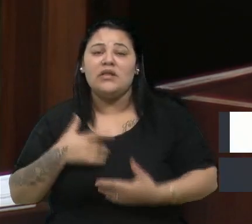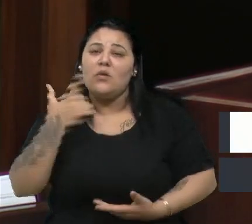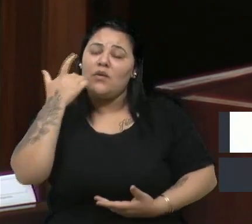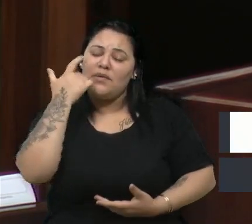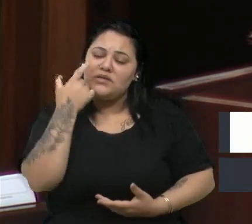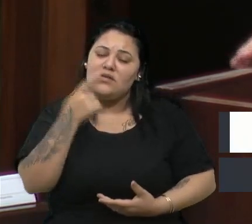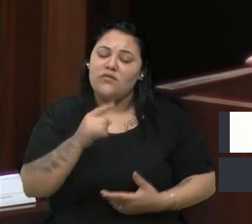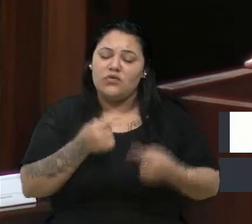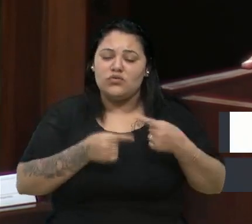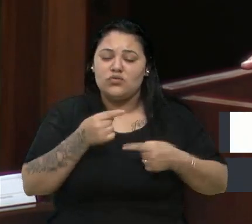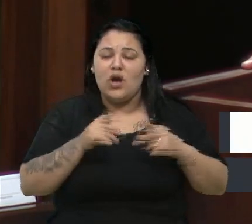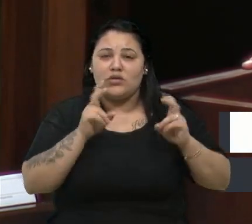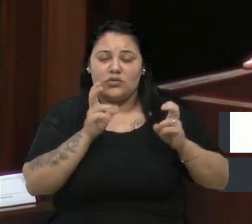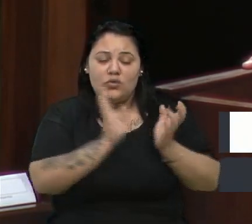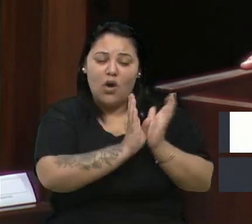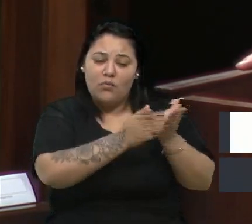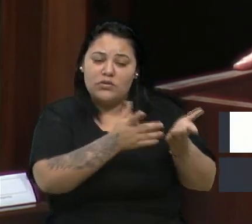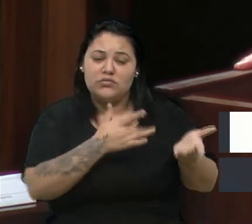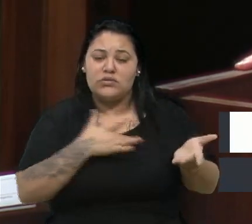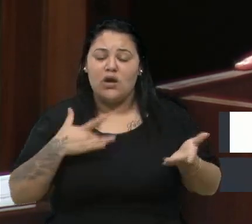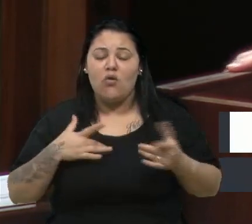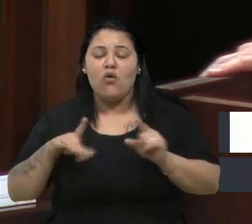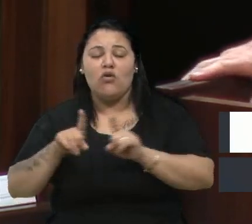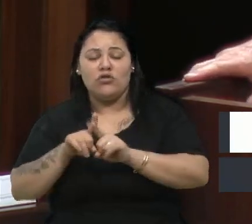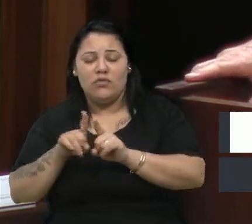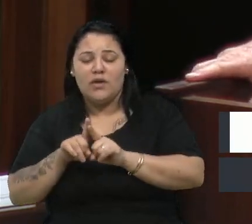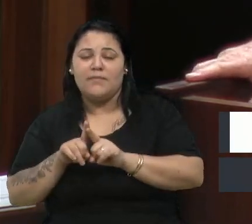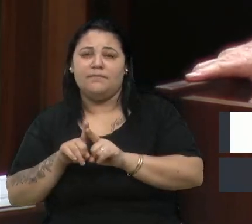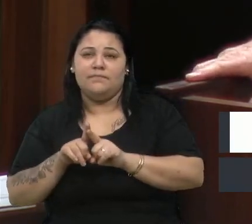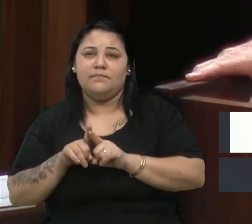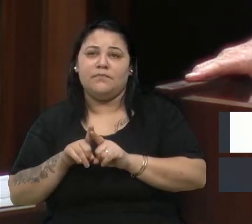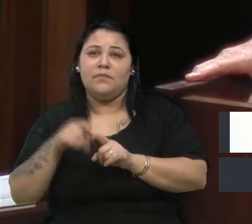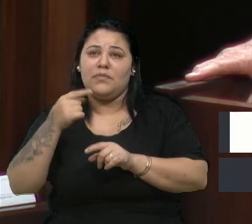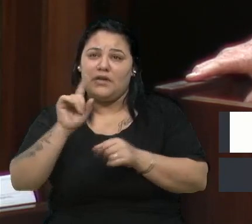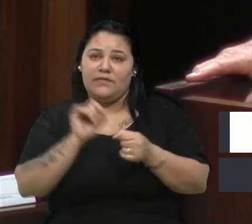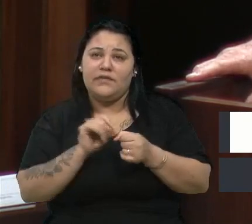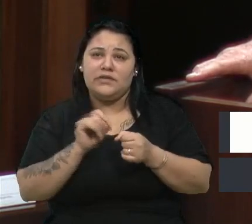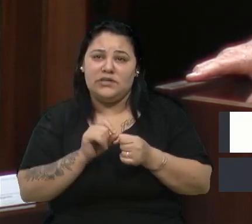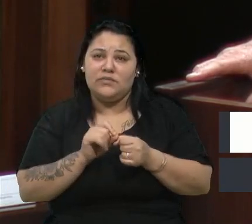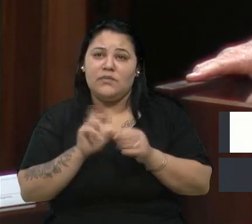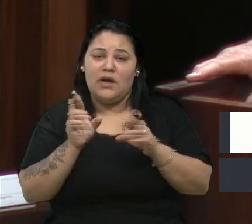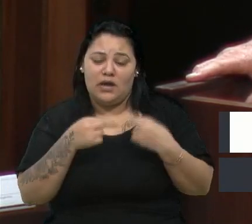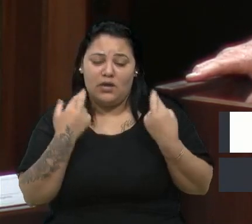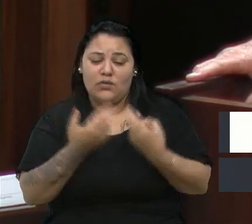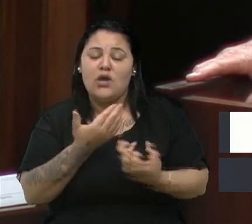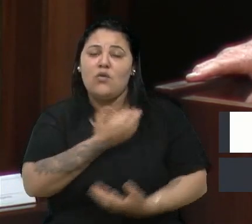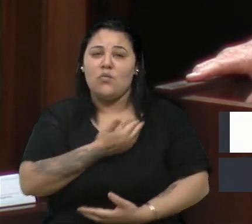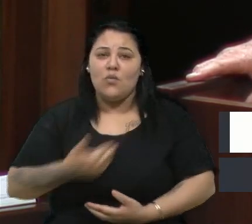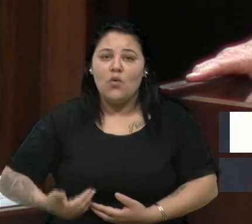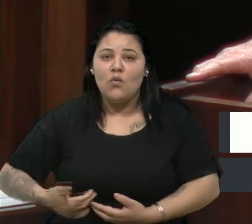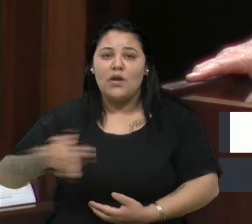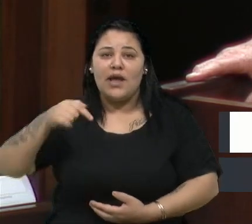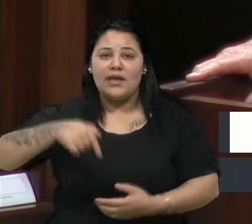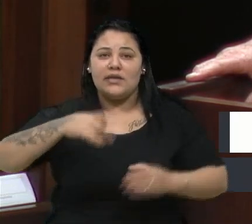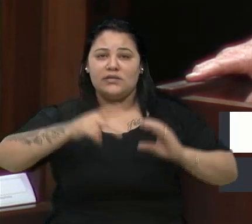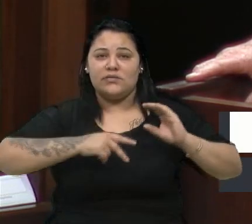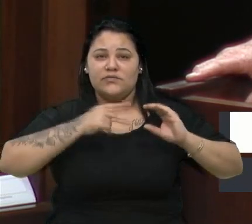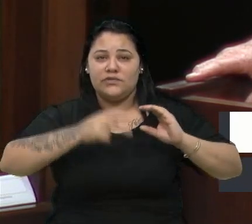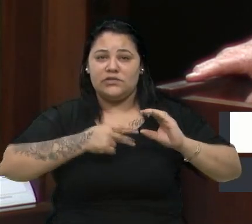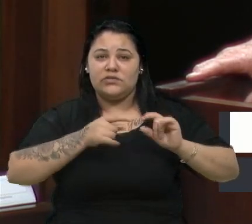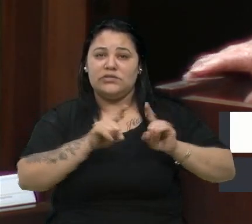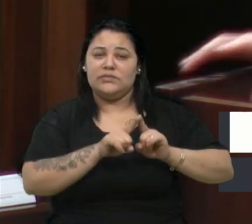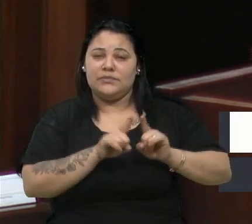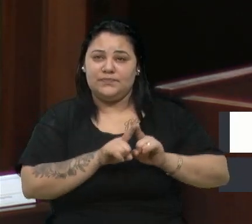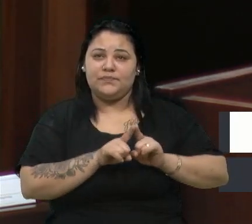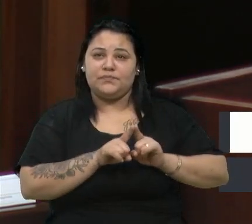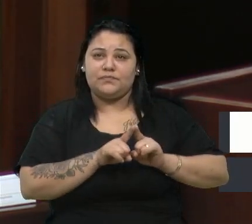esse assunto com a Comissão de Saúde, para fazermos uma audiência pública aqui na Câmara de Vereadores, para